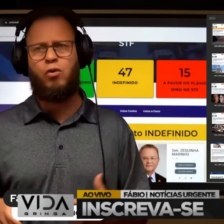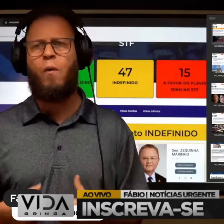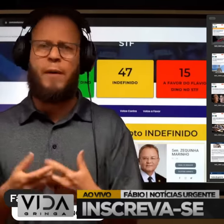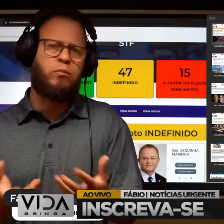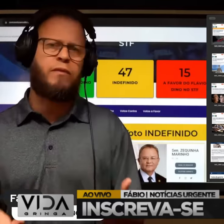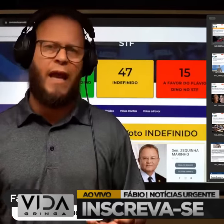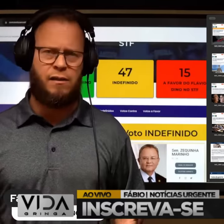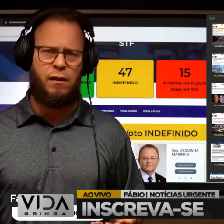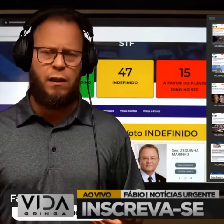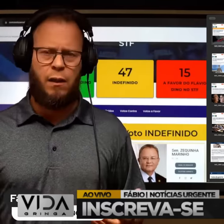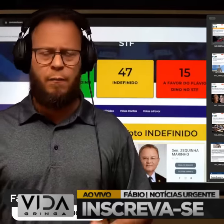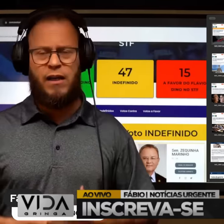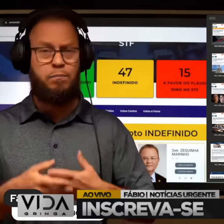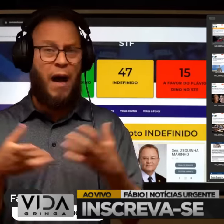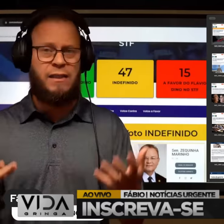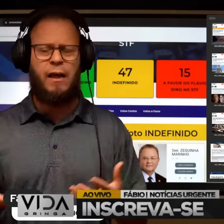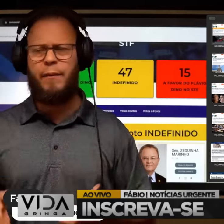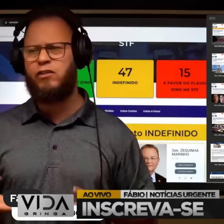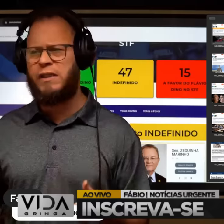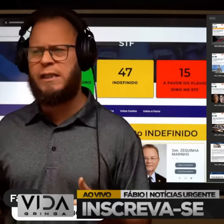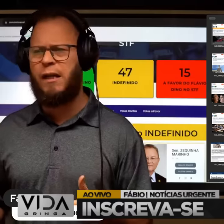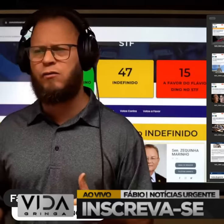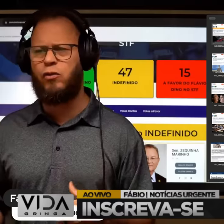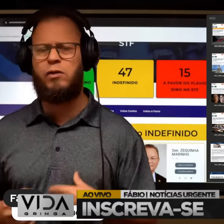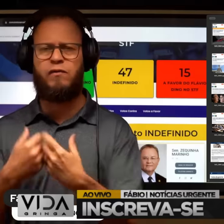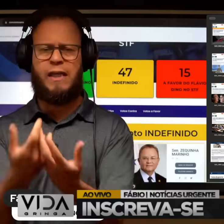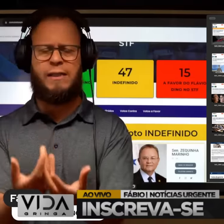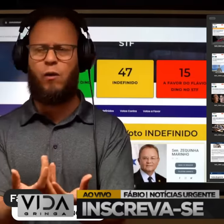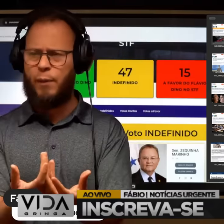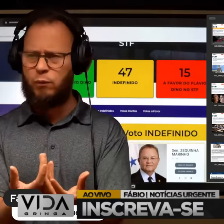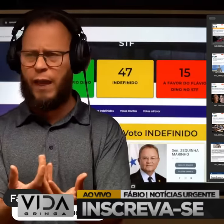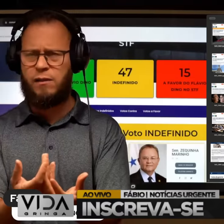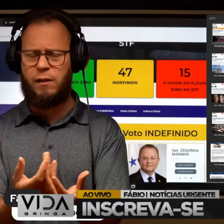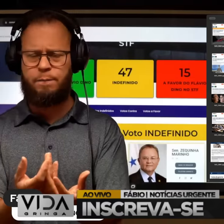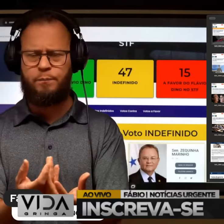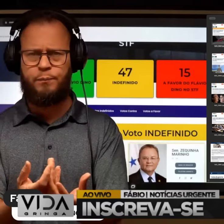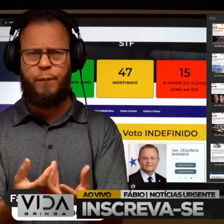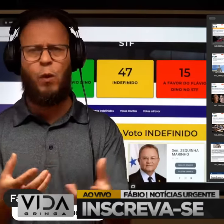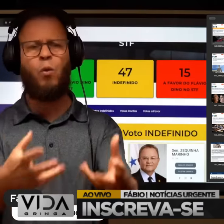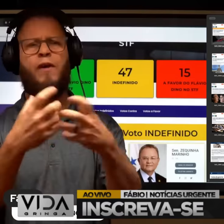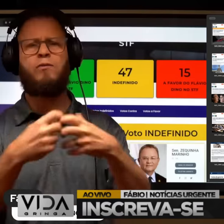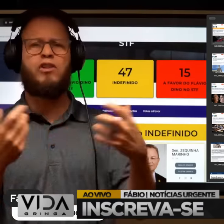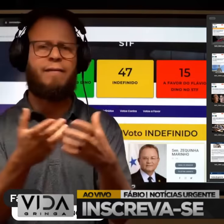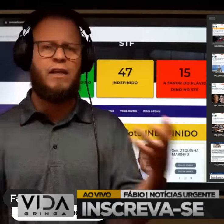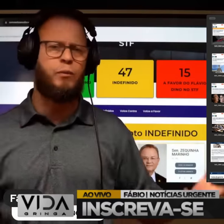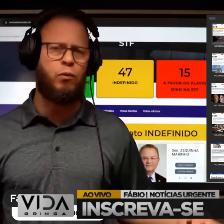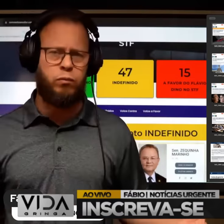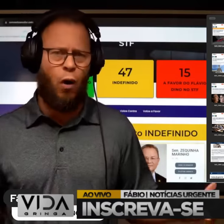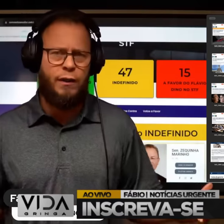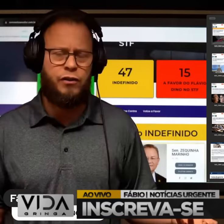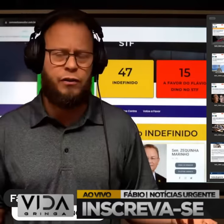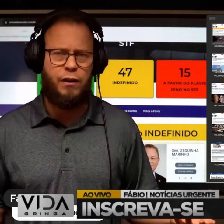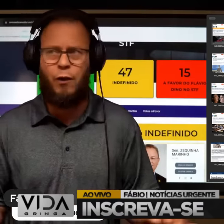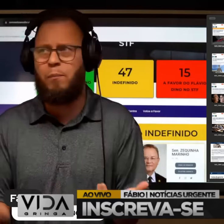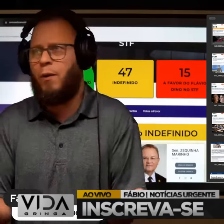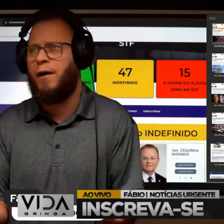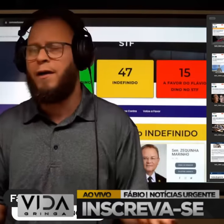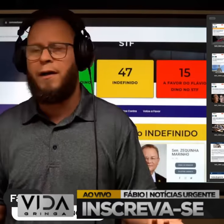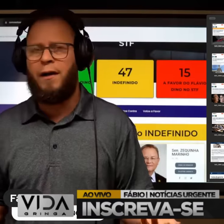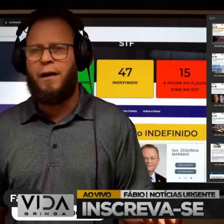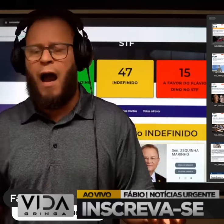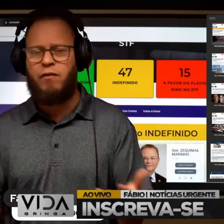pessoas comprar um Tesla. Mas, basicamente, nos Estados Unidos, se você quiser comprar um Tesla, o governo te dá 10 mil dólares. Então,